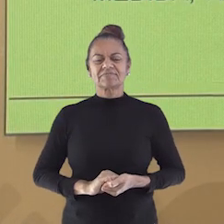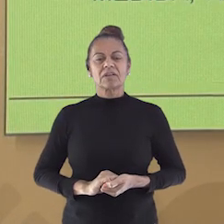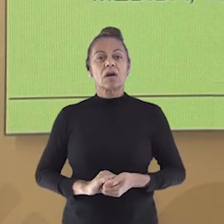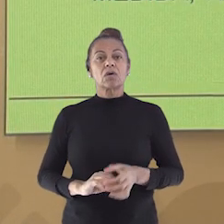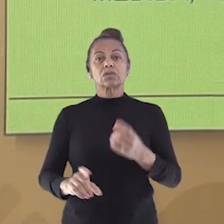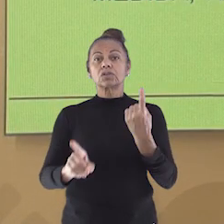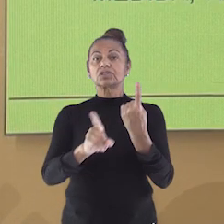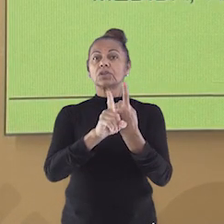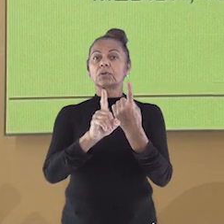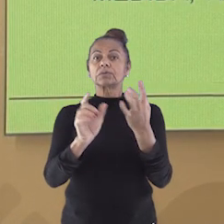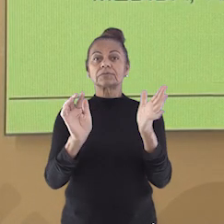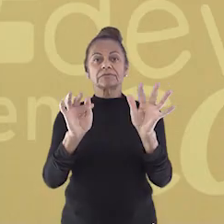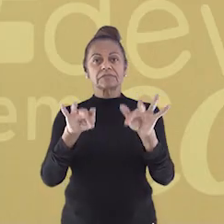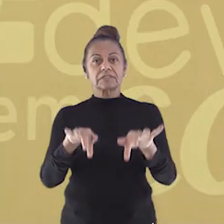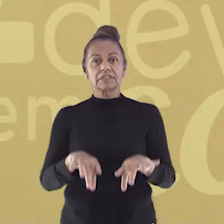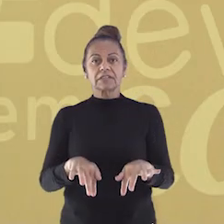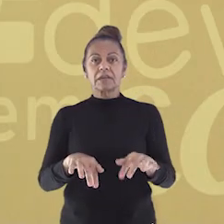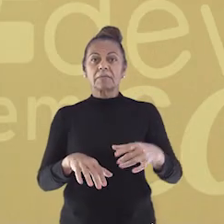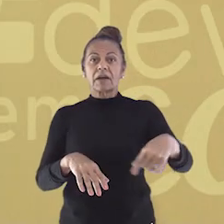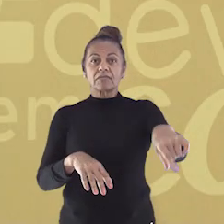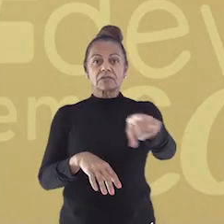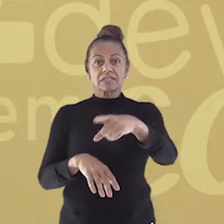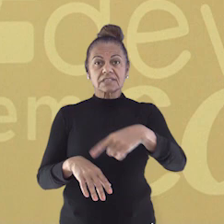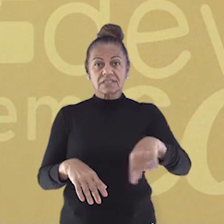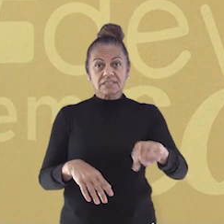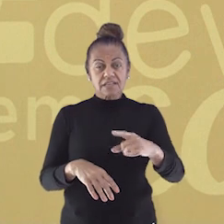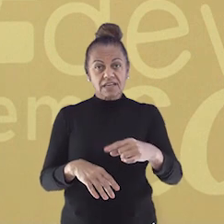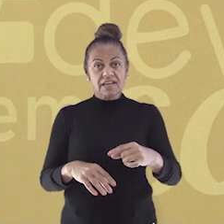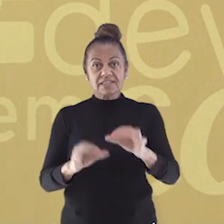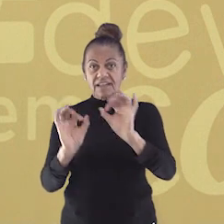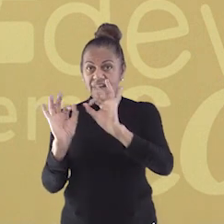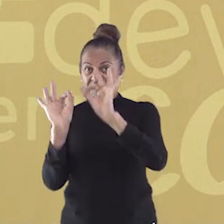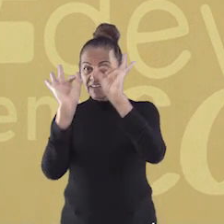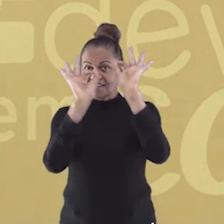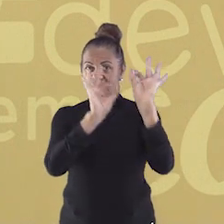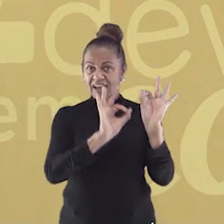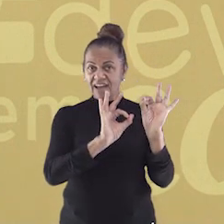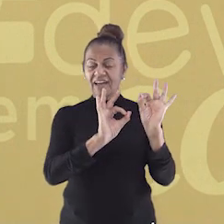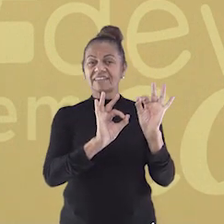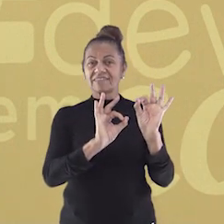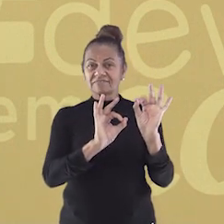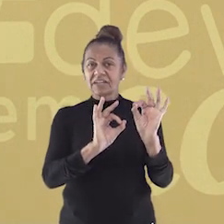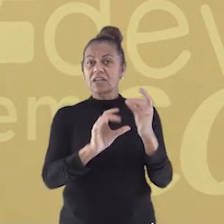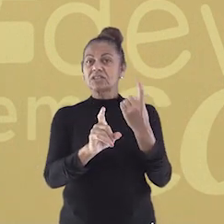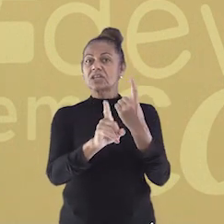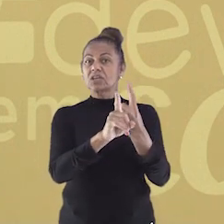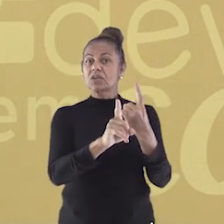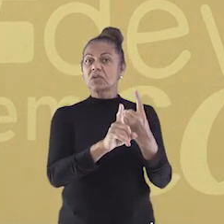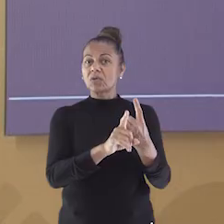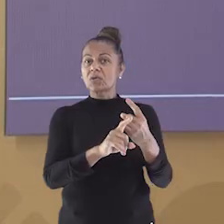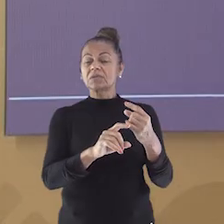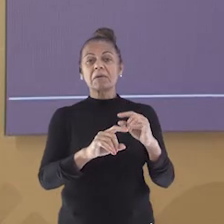está chegando ao fim. Mas fique ligado, porque nos próximos teremos mais coisas